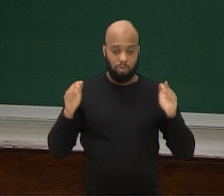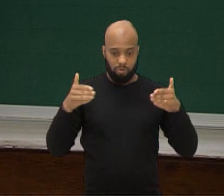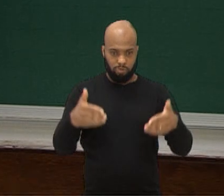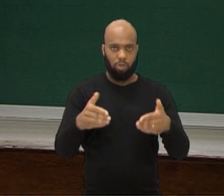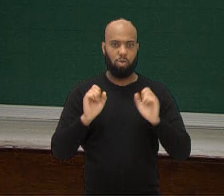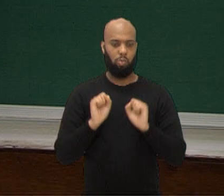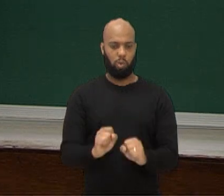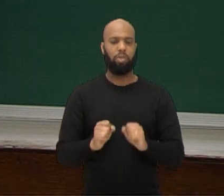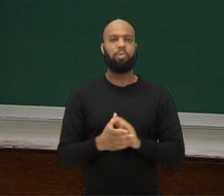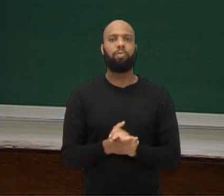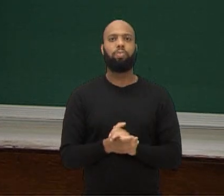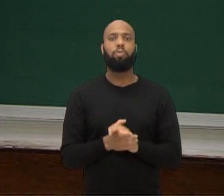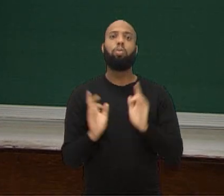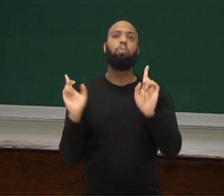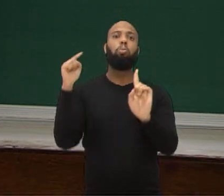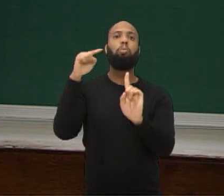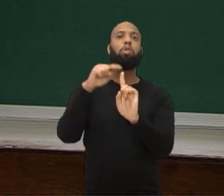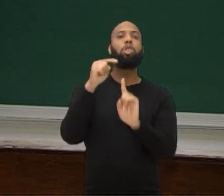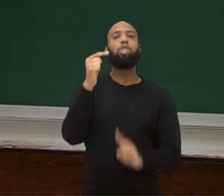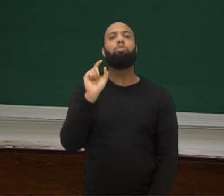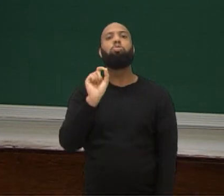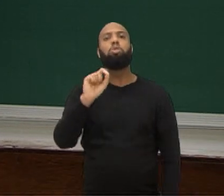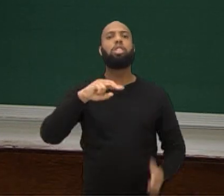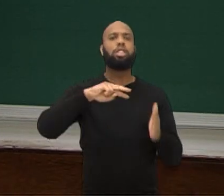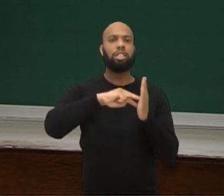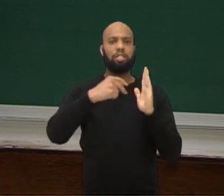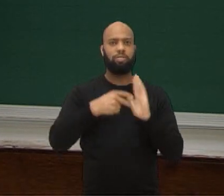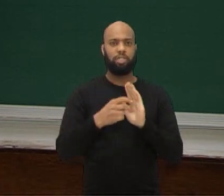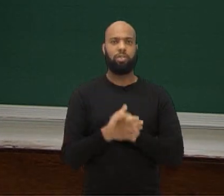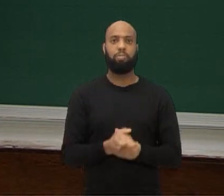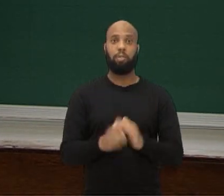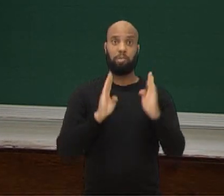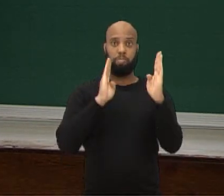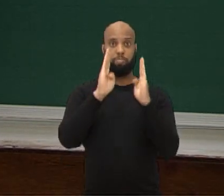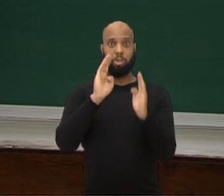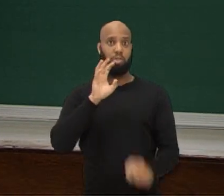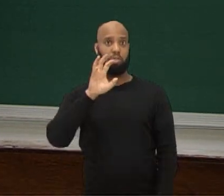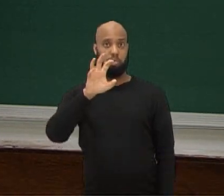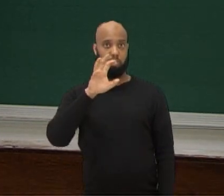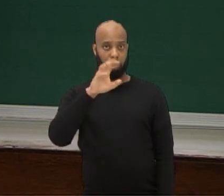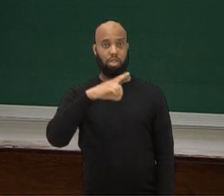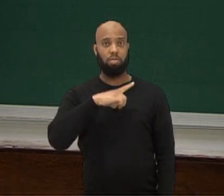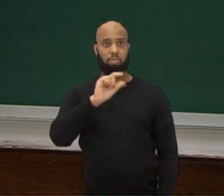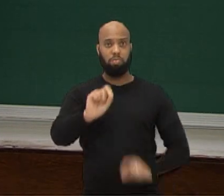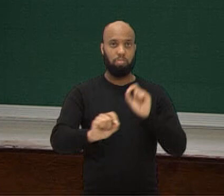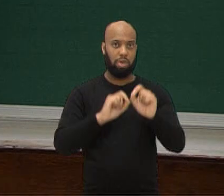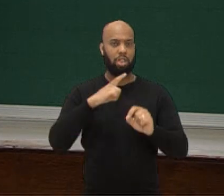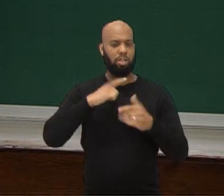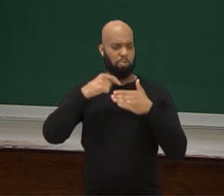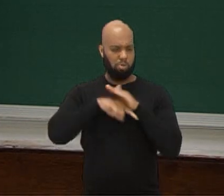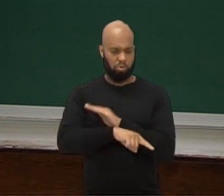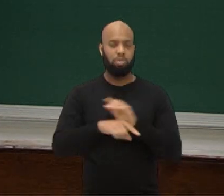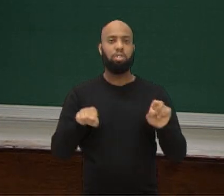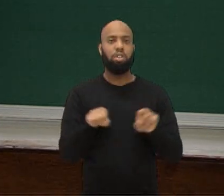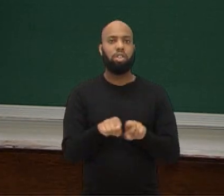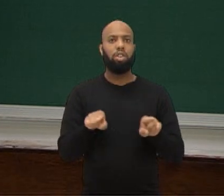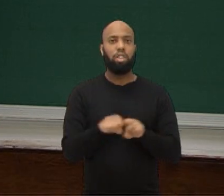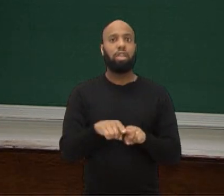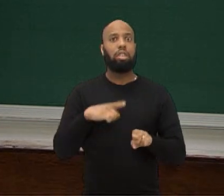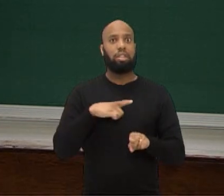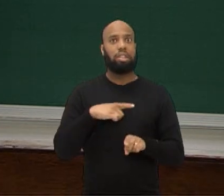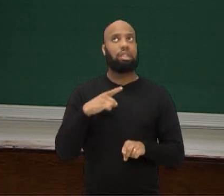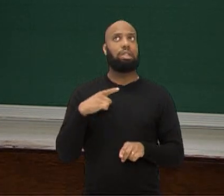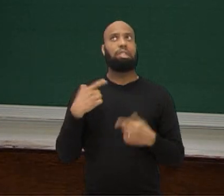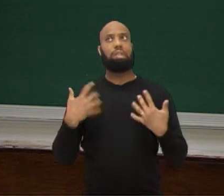Esse objetivo, em outras palavras, quer dizer o seguinte: o período regencial ele foi muito intenso e